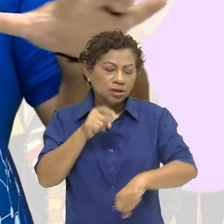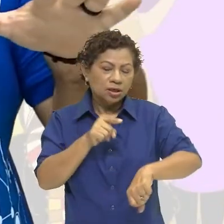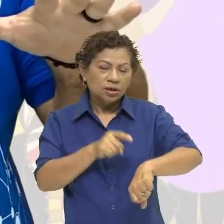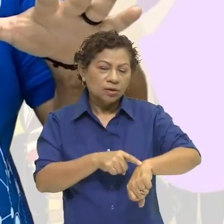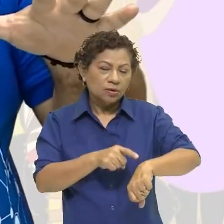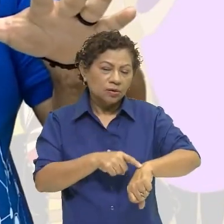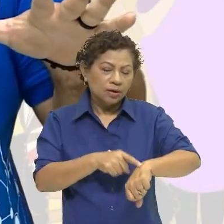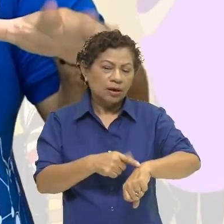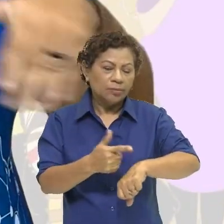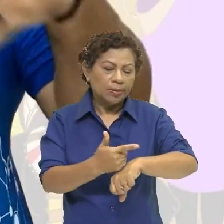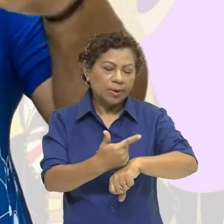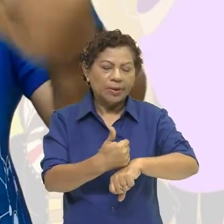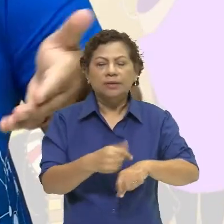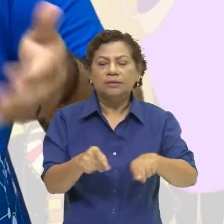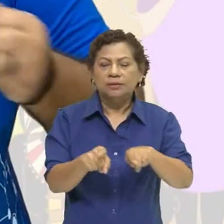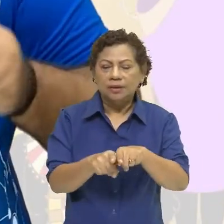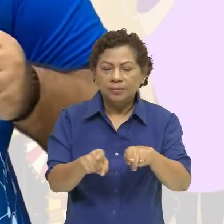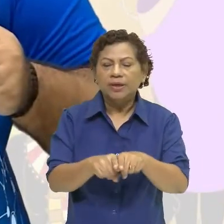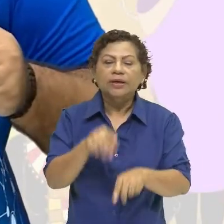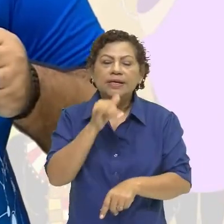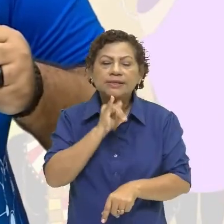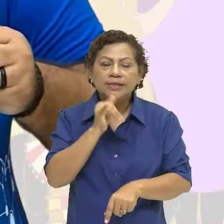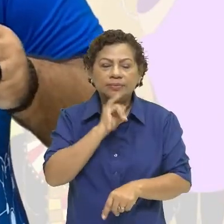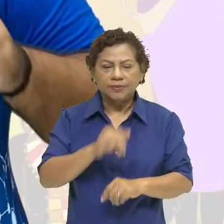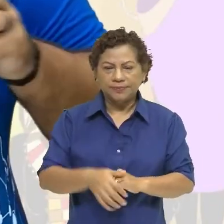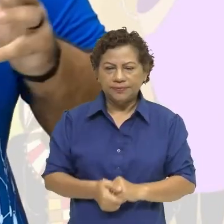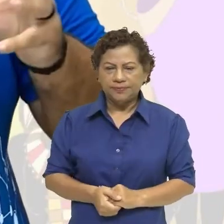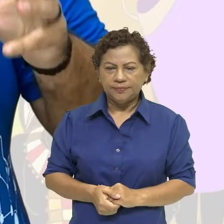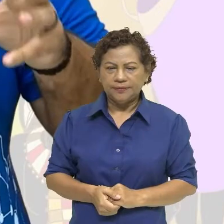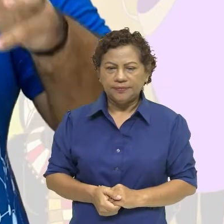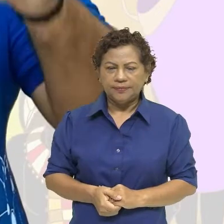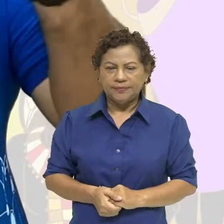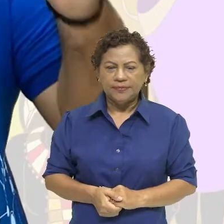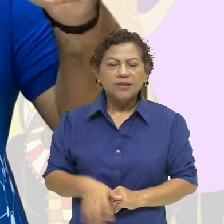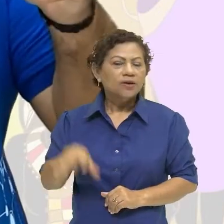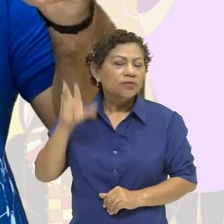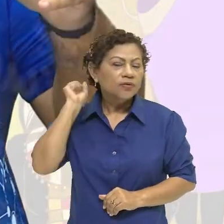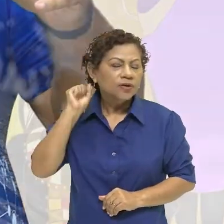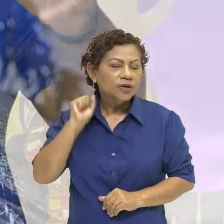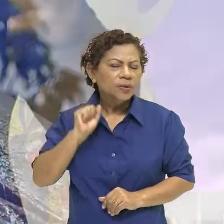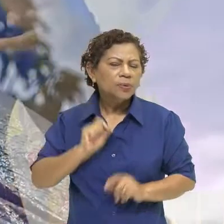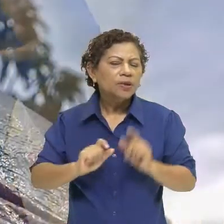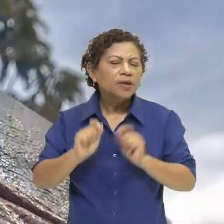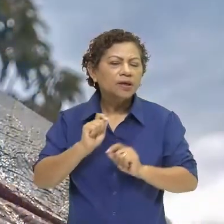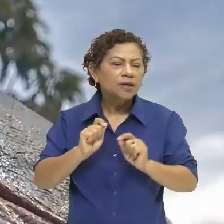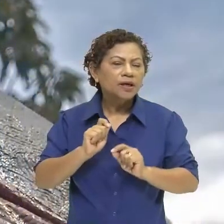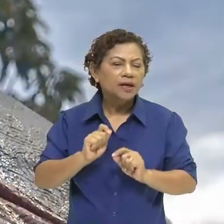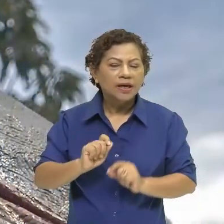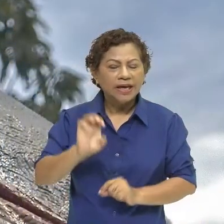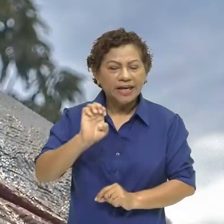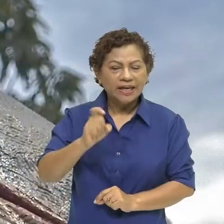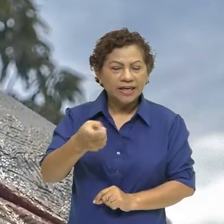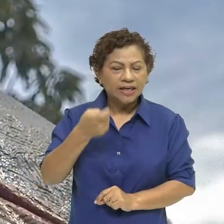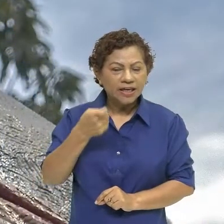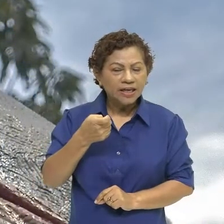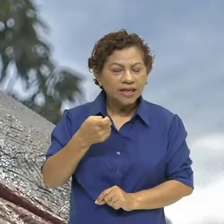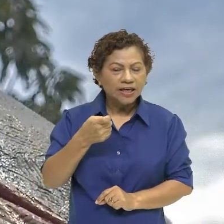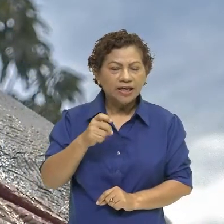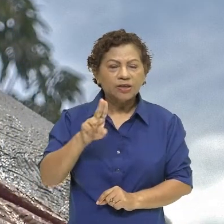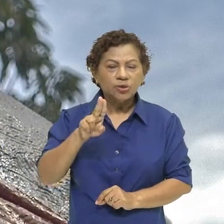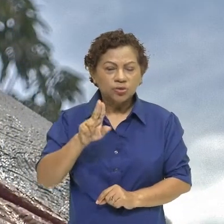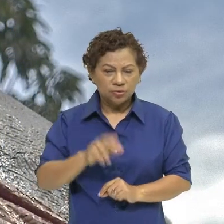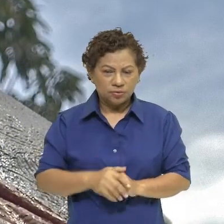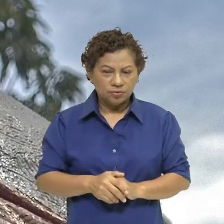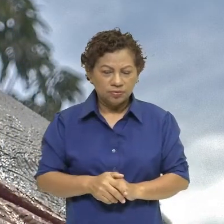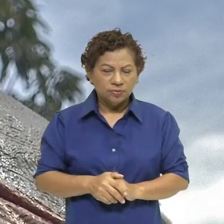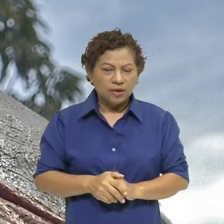pode, de repente, colocar alguns exemplos. Por exemplo, quem já ouviu falar de Exu, né? Exu é o orixá